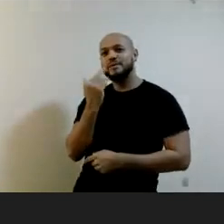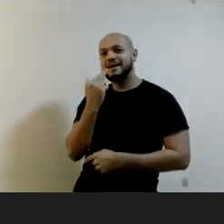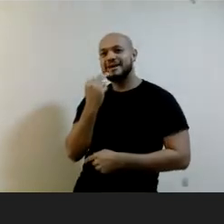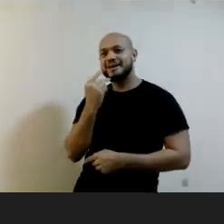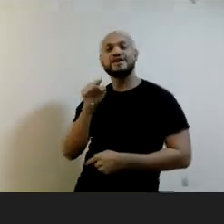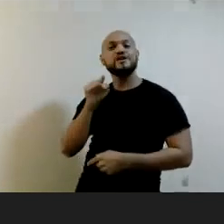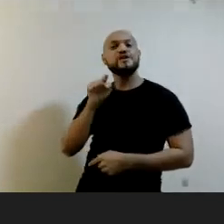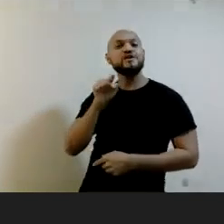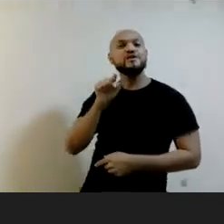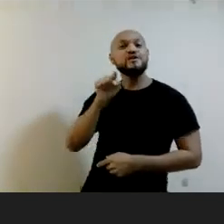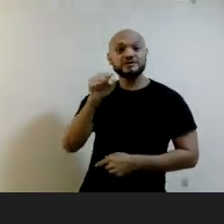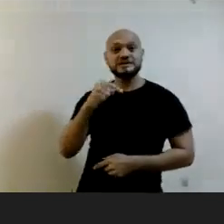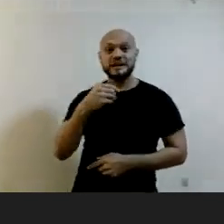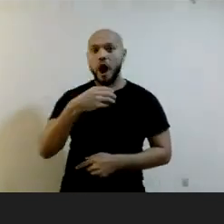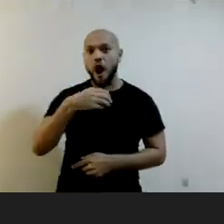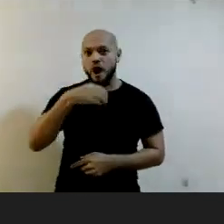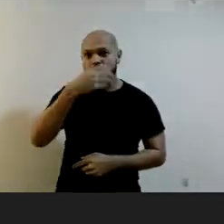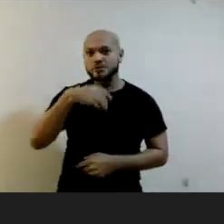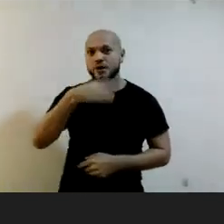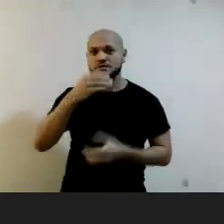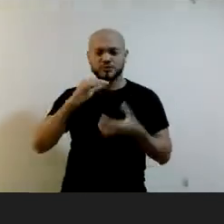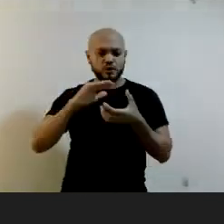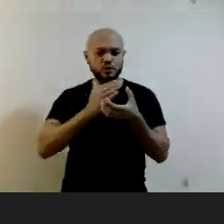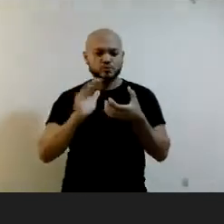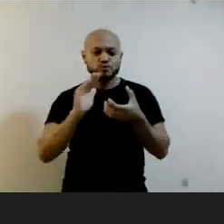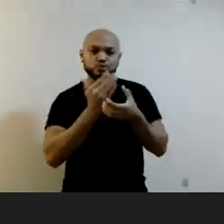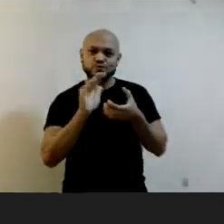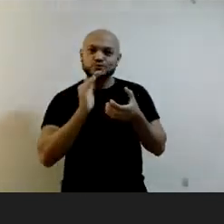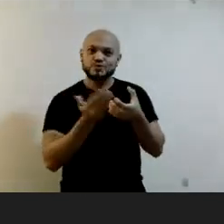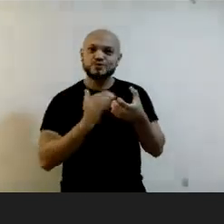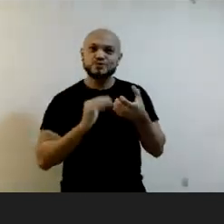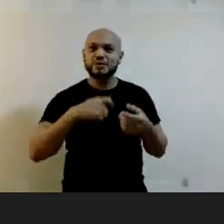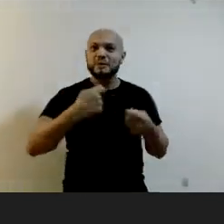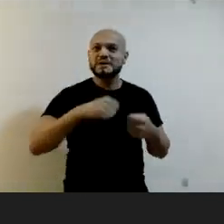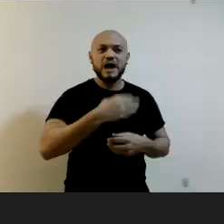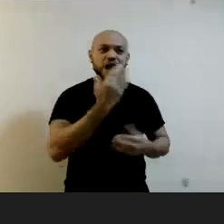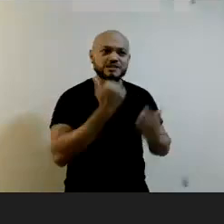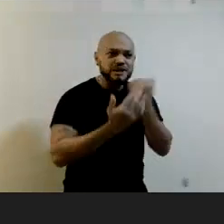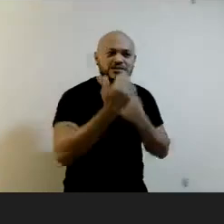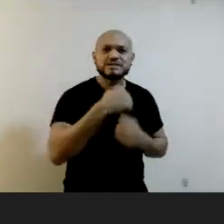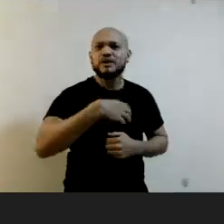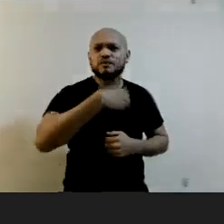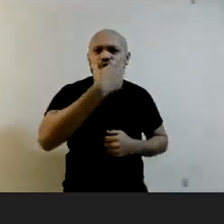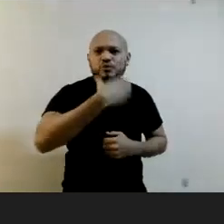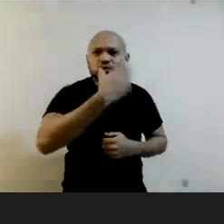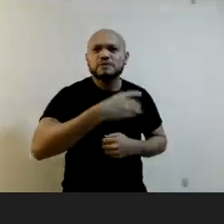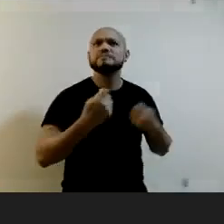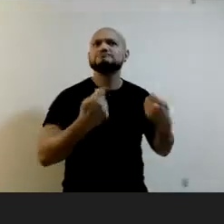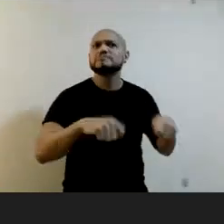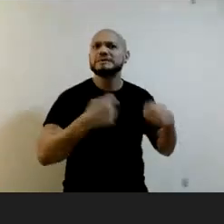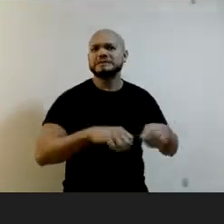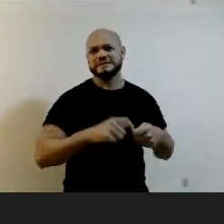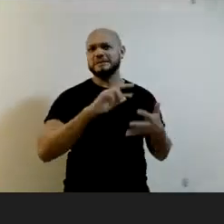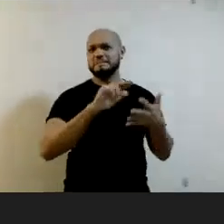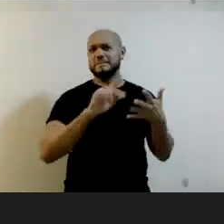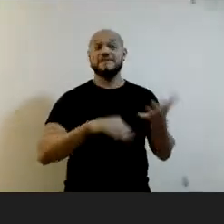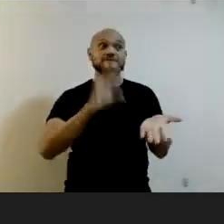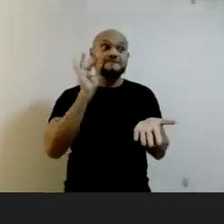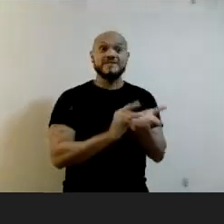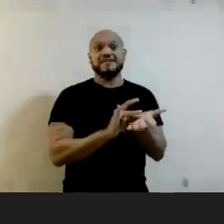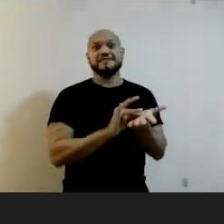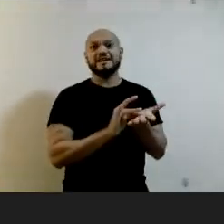e desembale menos. Então vamos comer frutas de verdade,